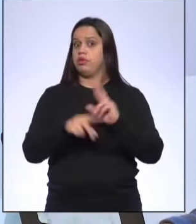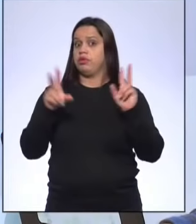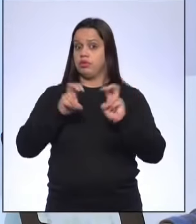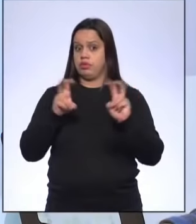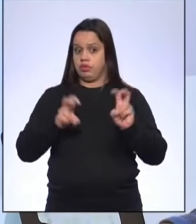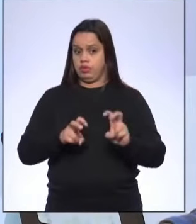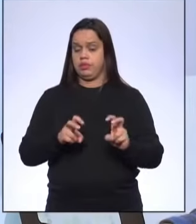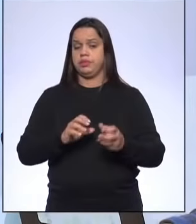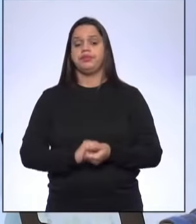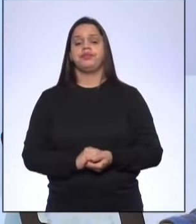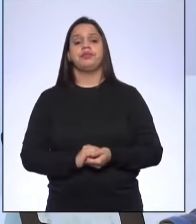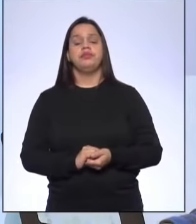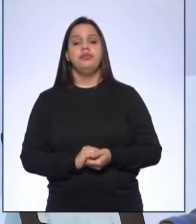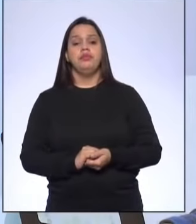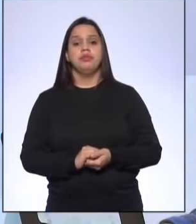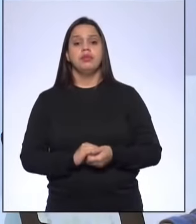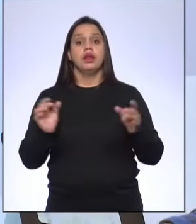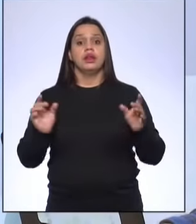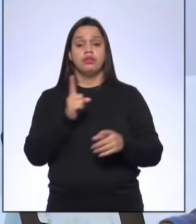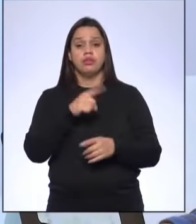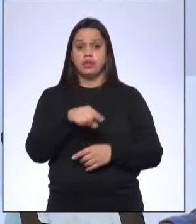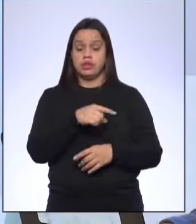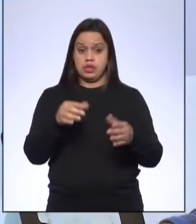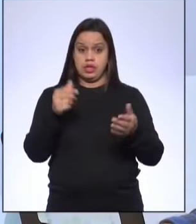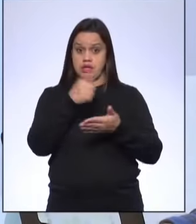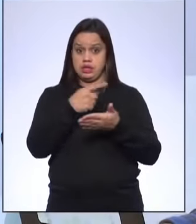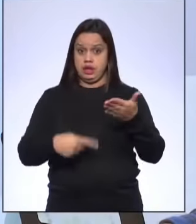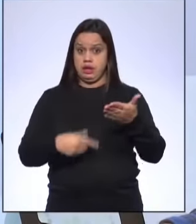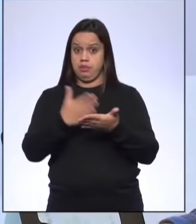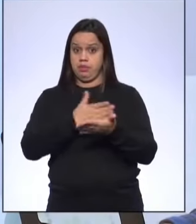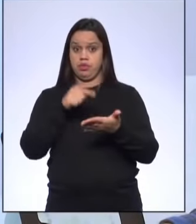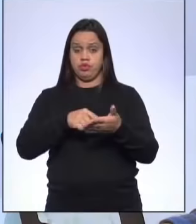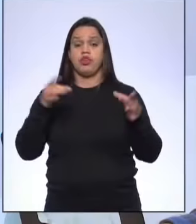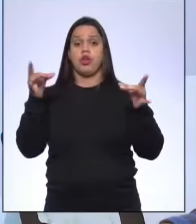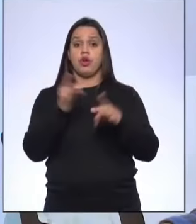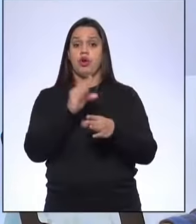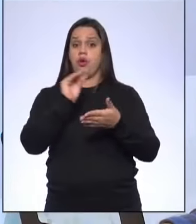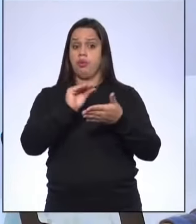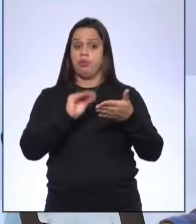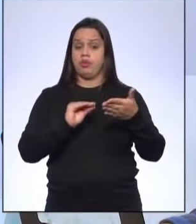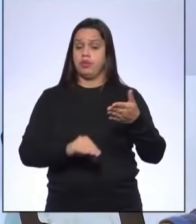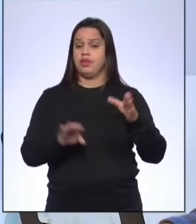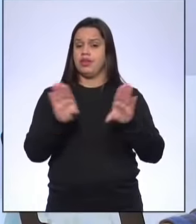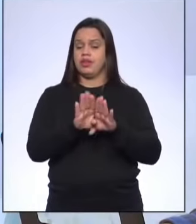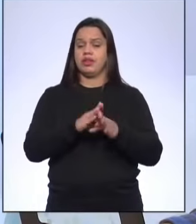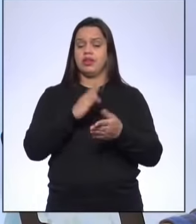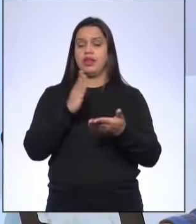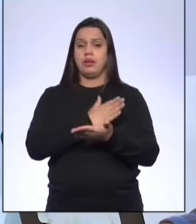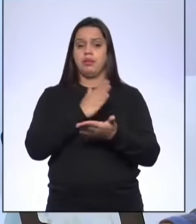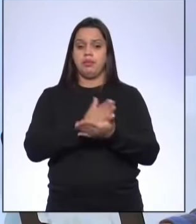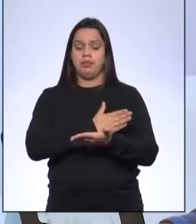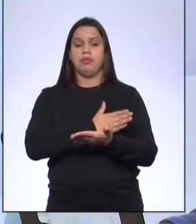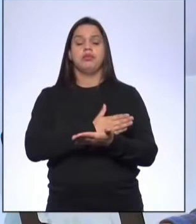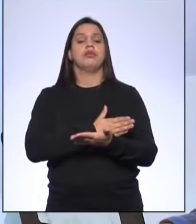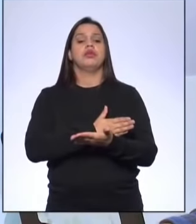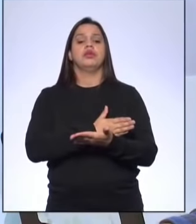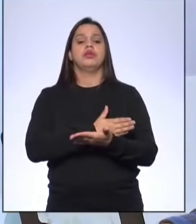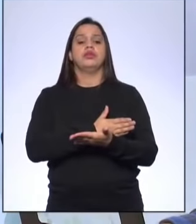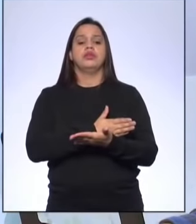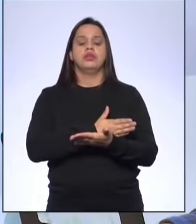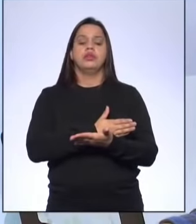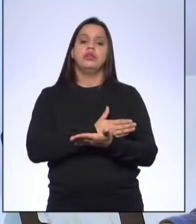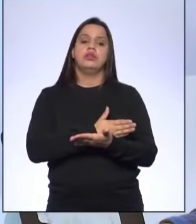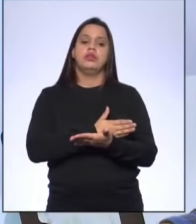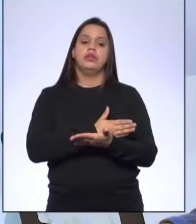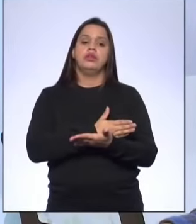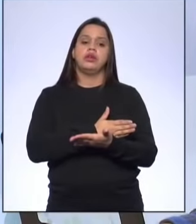adjetivo possessivo completem os a cila que vão dar played twitch fighter six enter